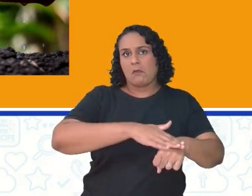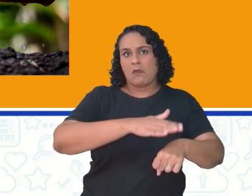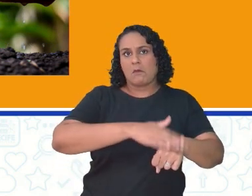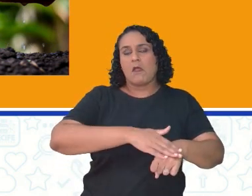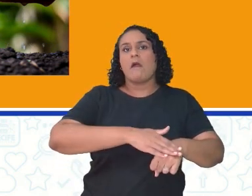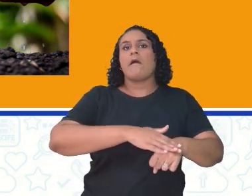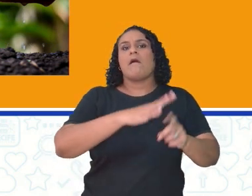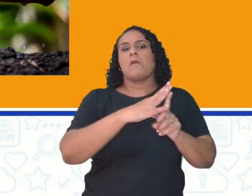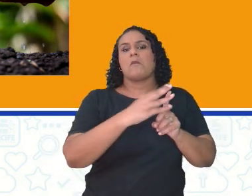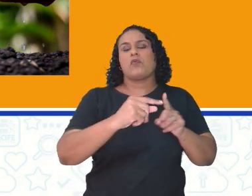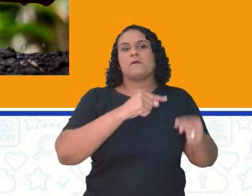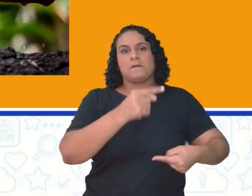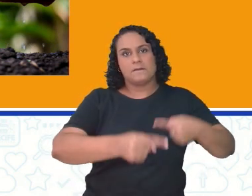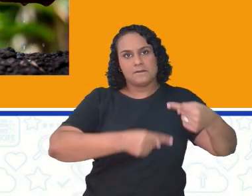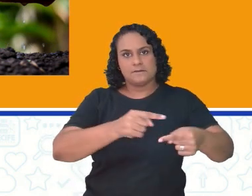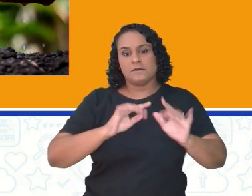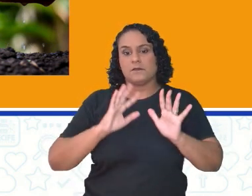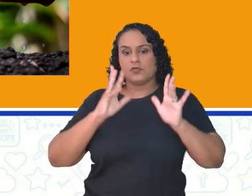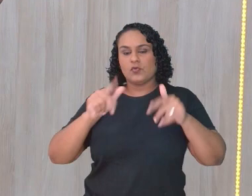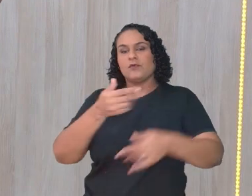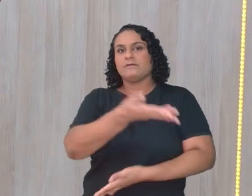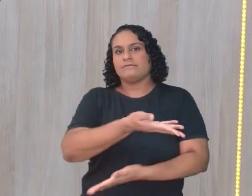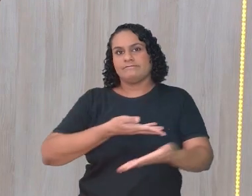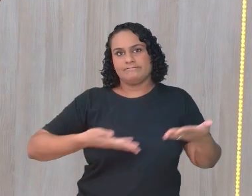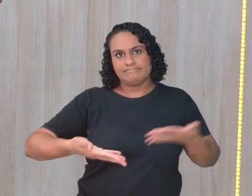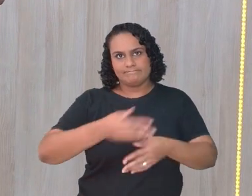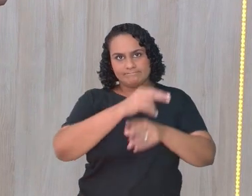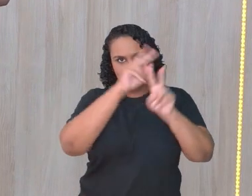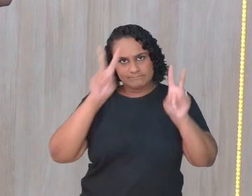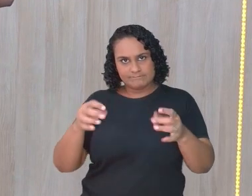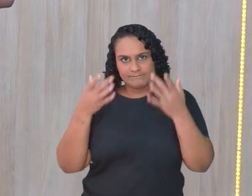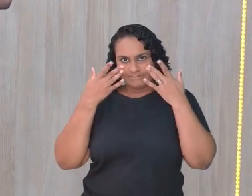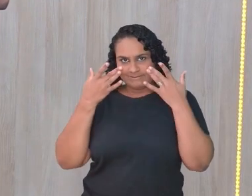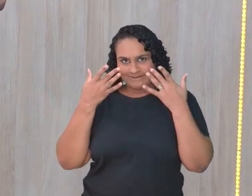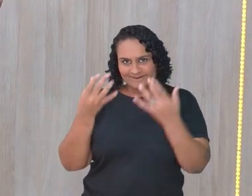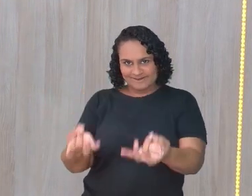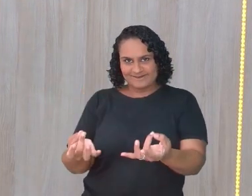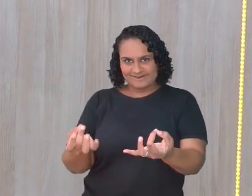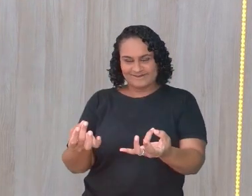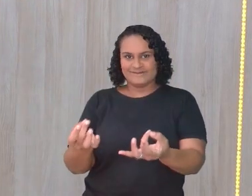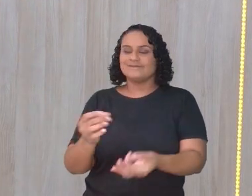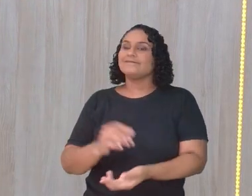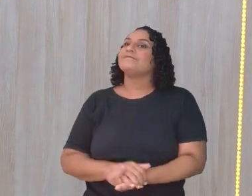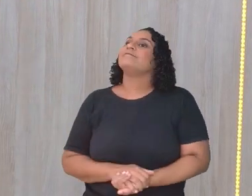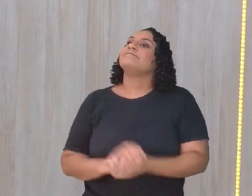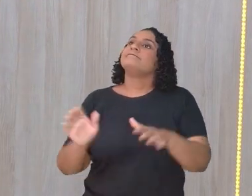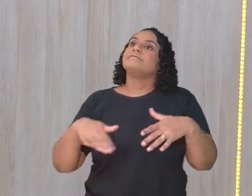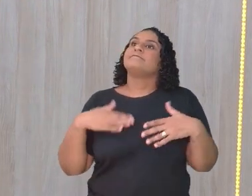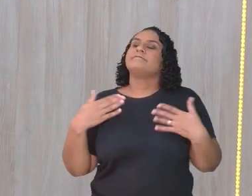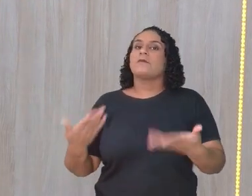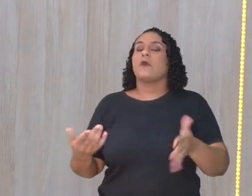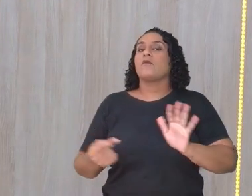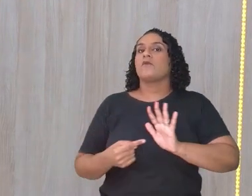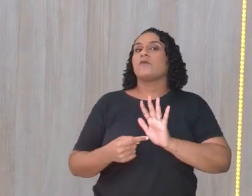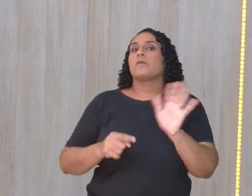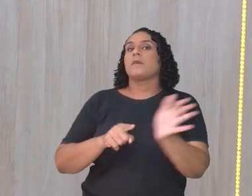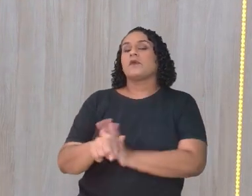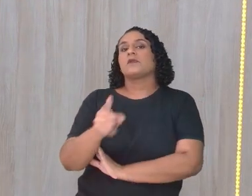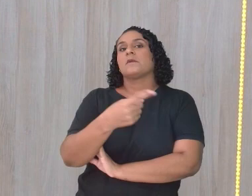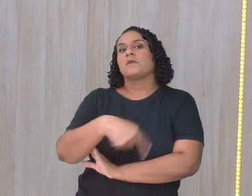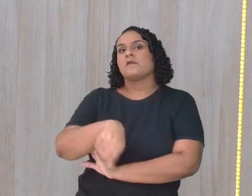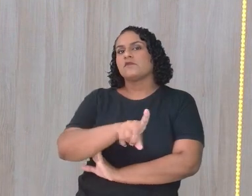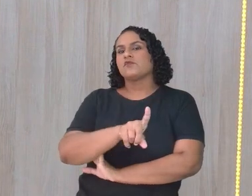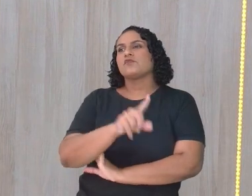nós vamos ver toda essa interação aí e prestem bastante atenção. Então, eu trago uma perguntinha para vocês,